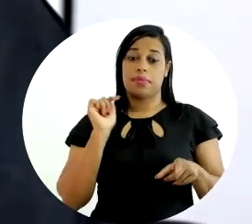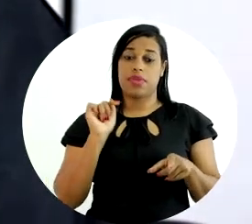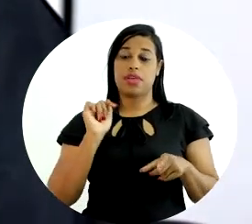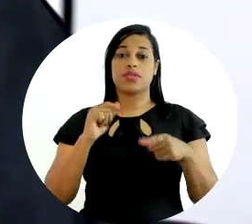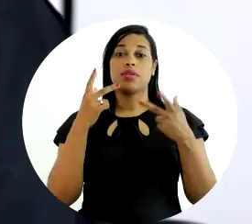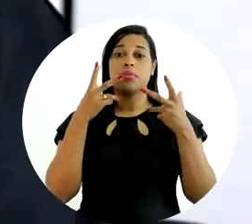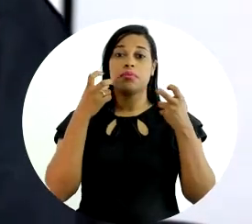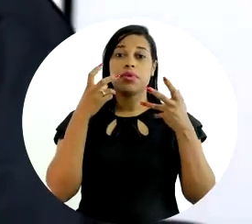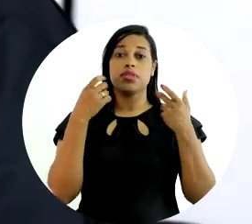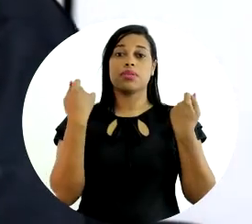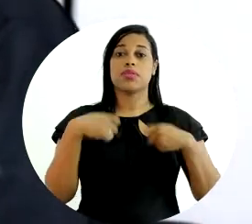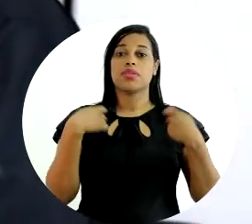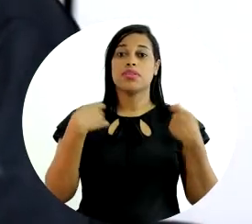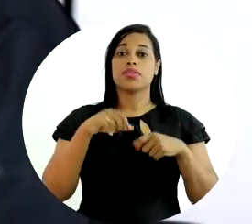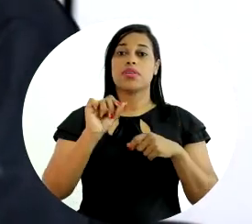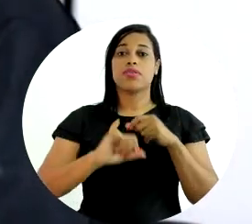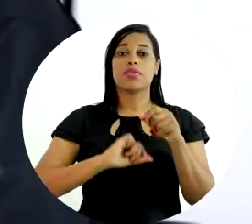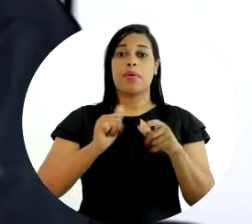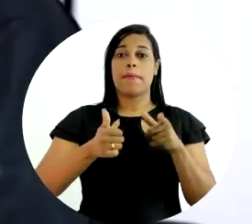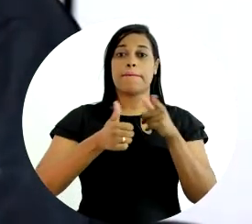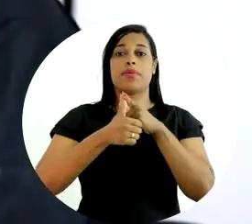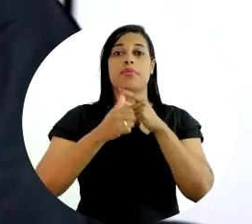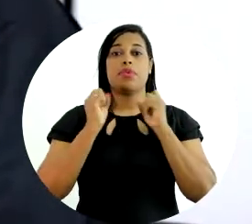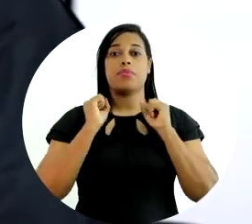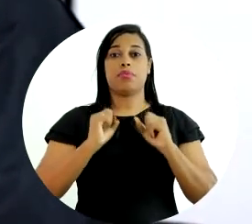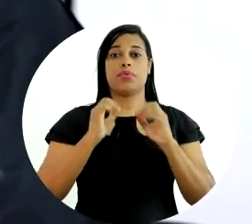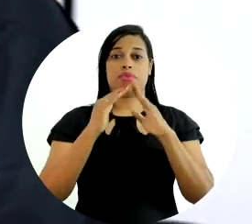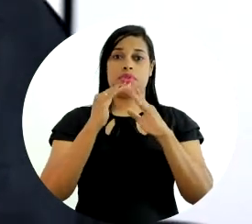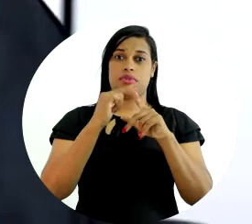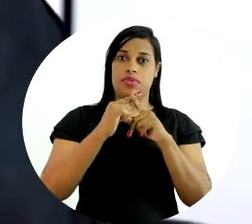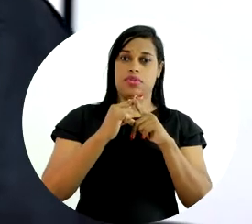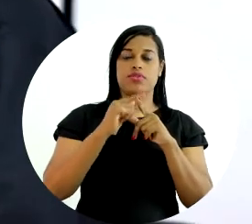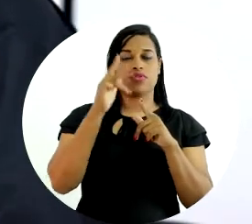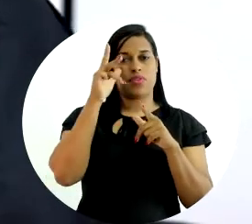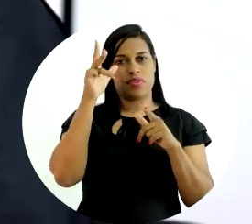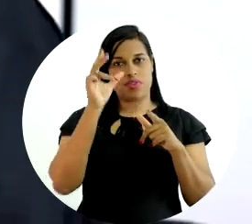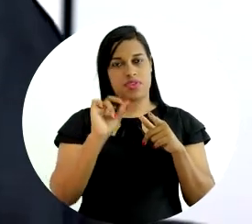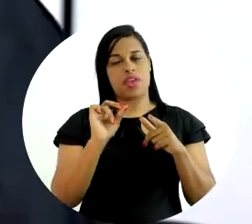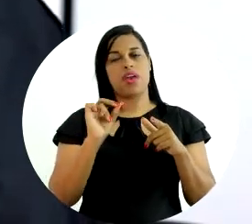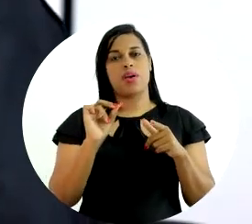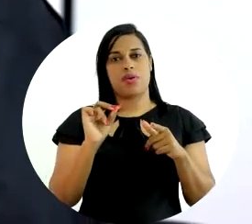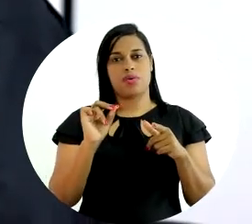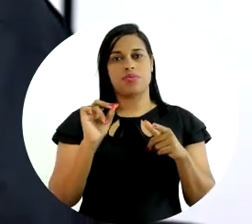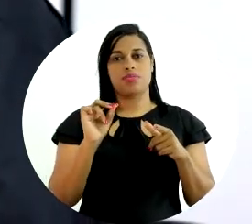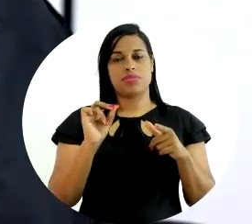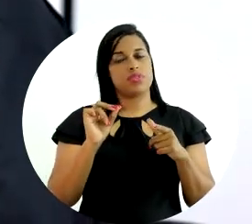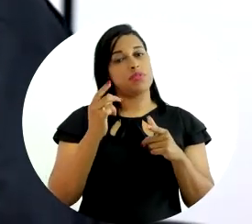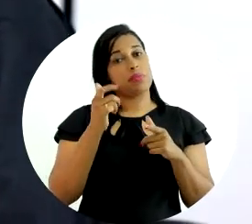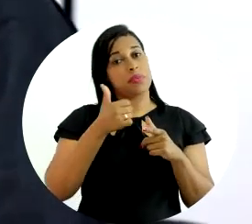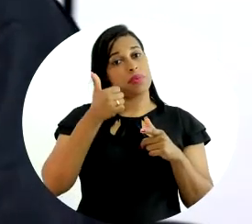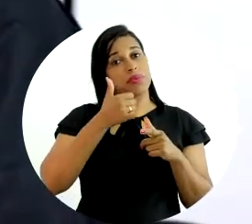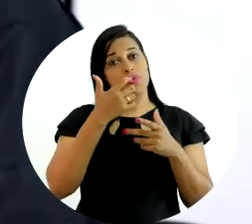então o primeiro tirar o poder da igreja que também é ministro